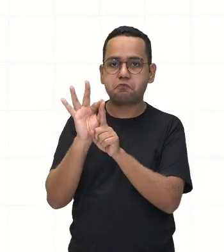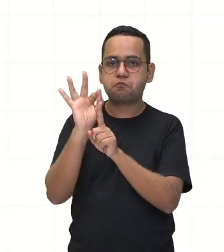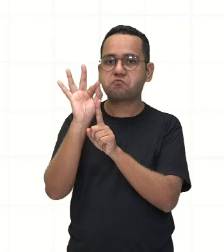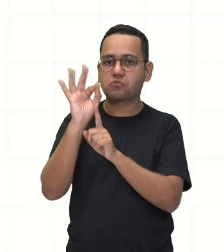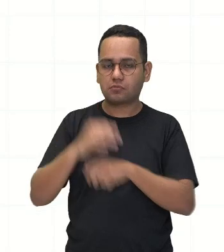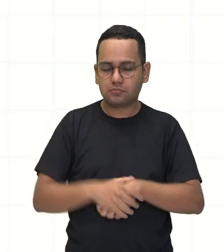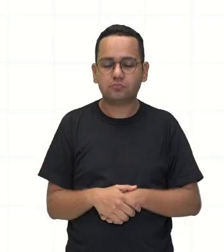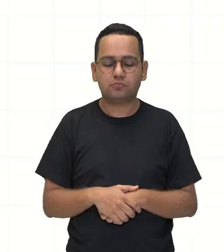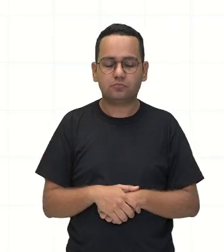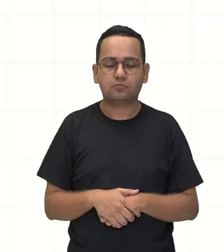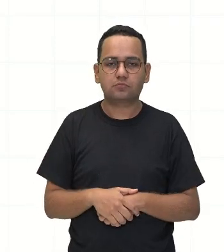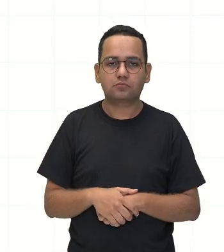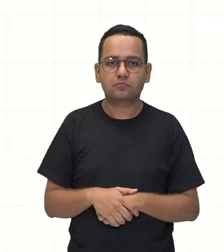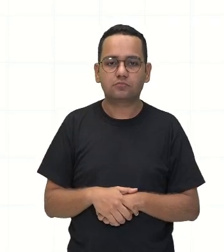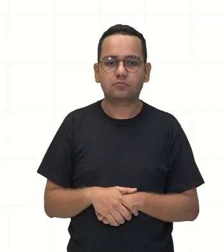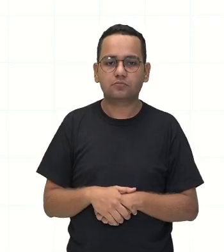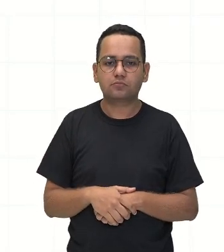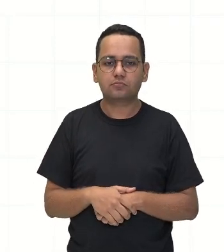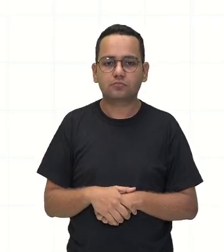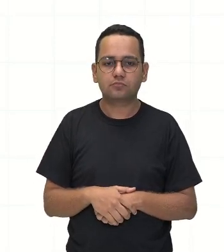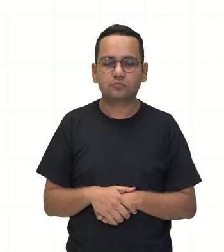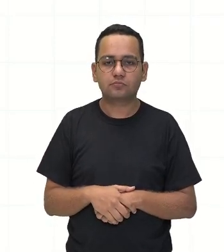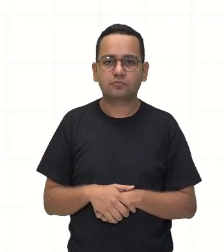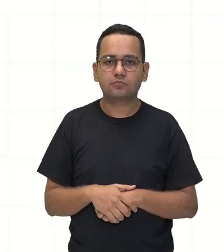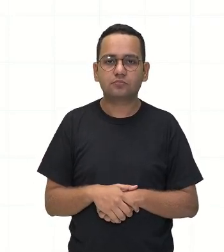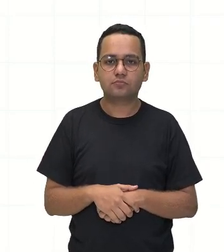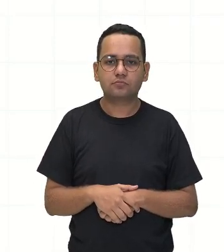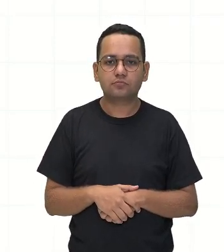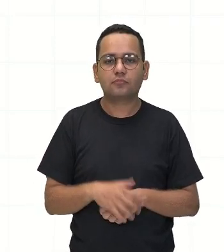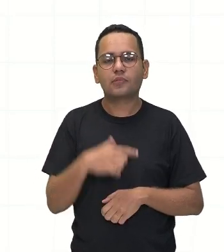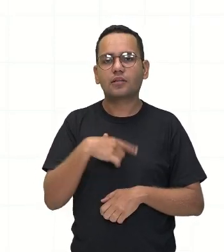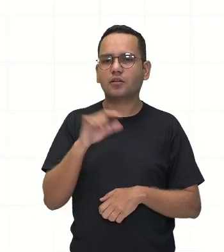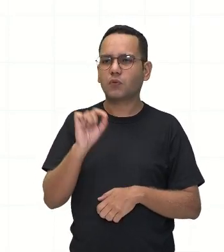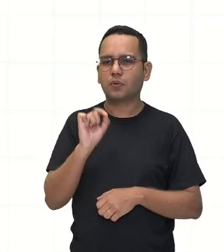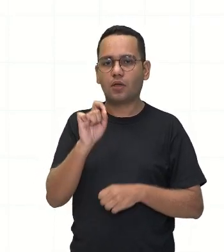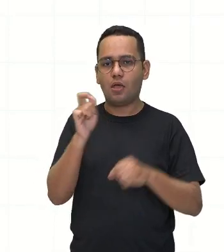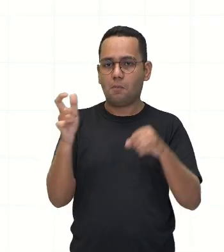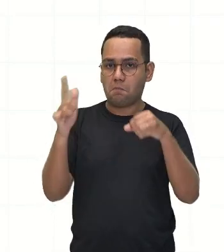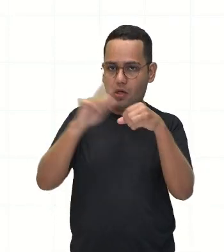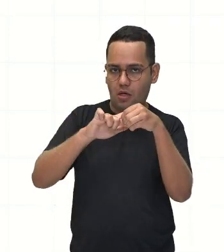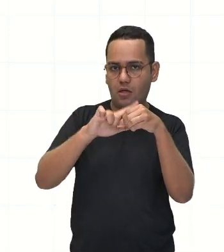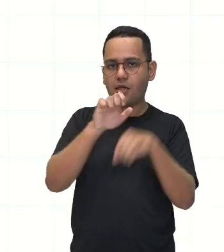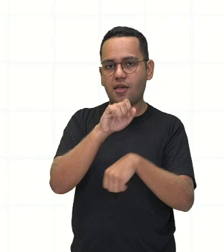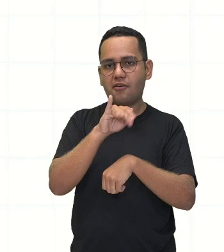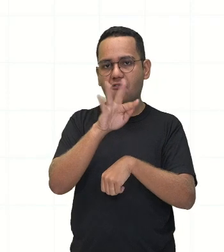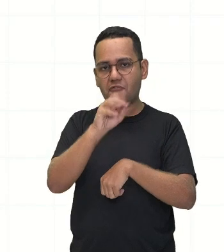que são sobre o efeito estufa e